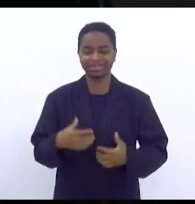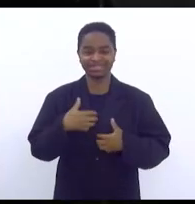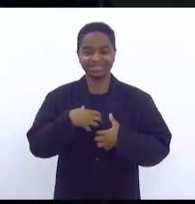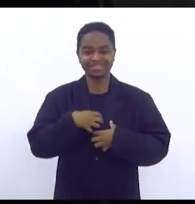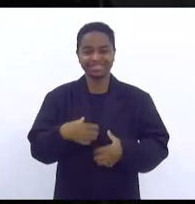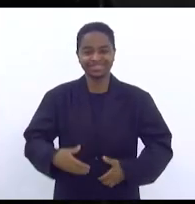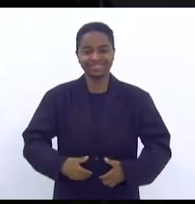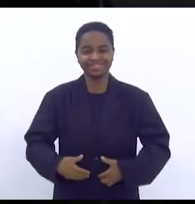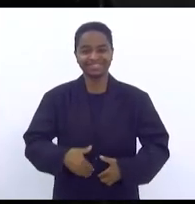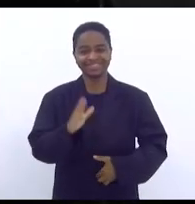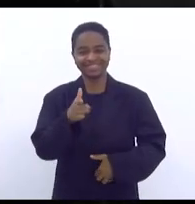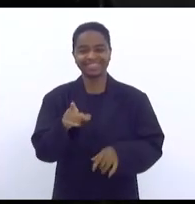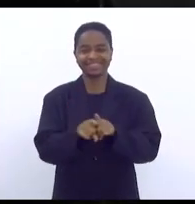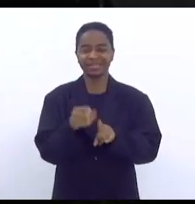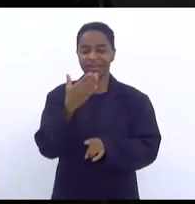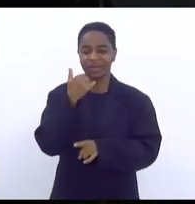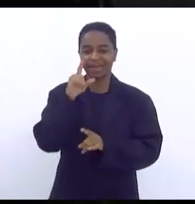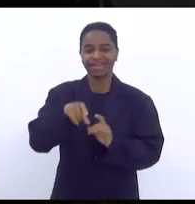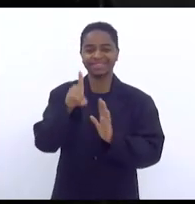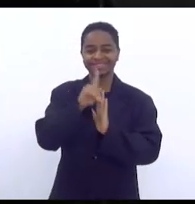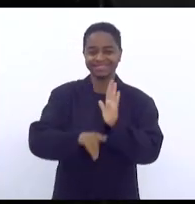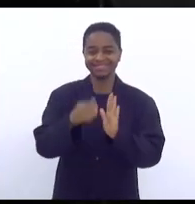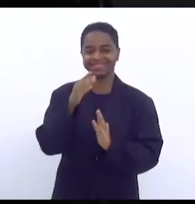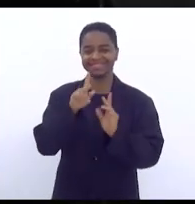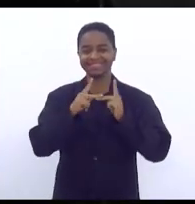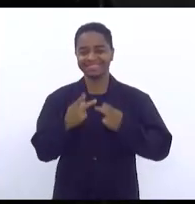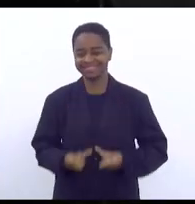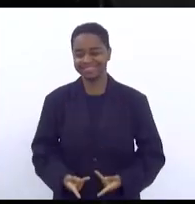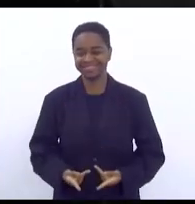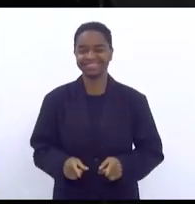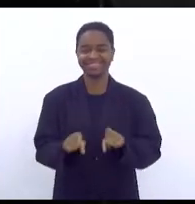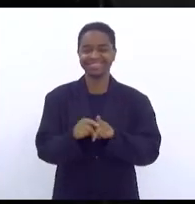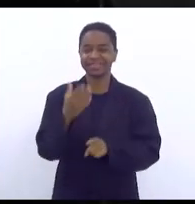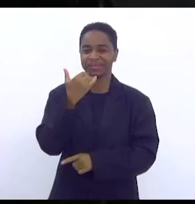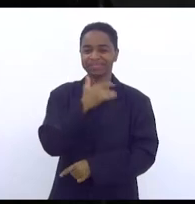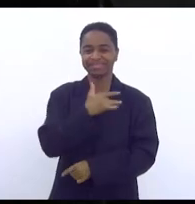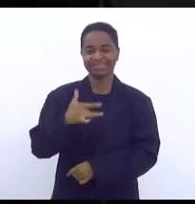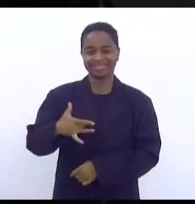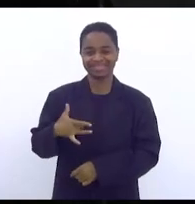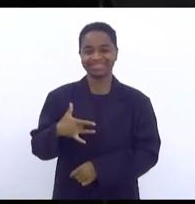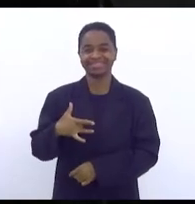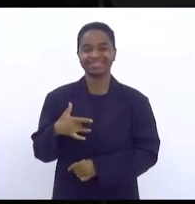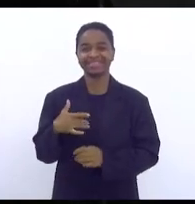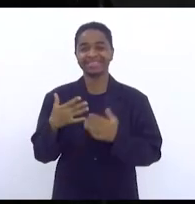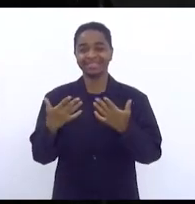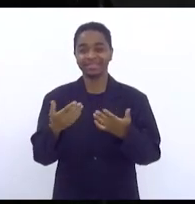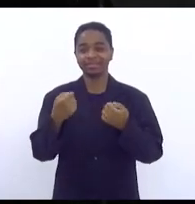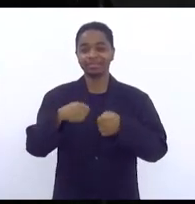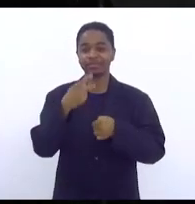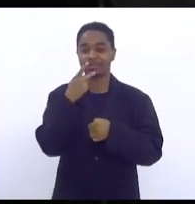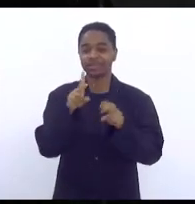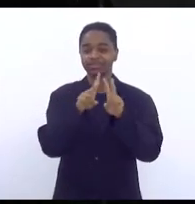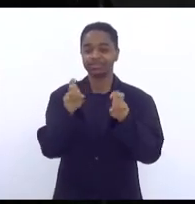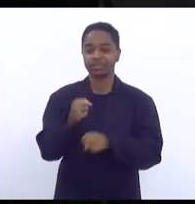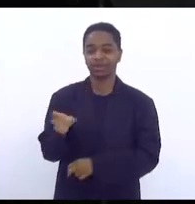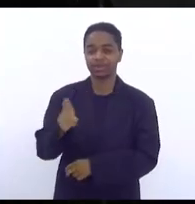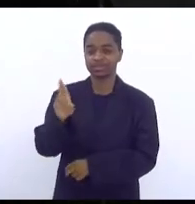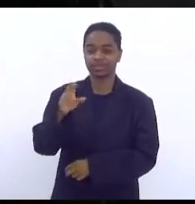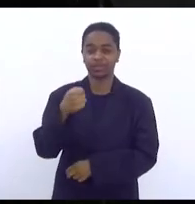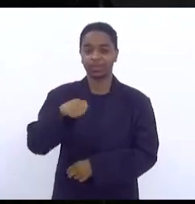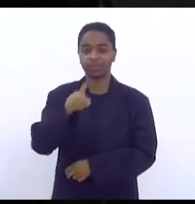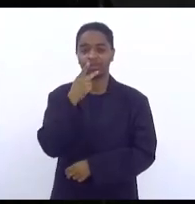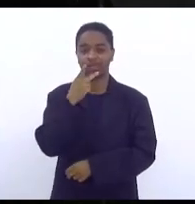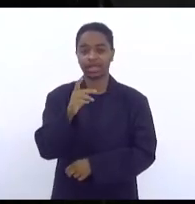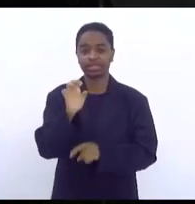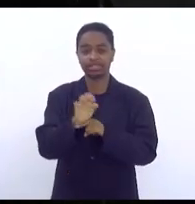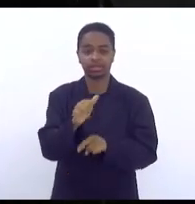também é um direito humano alimento saudável e a questão é o seguinte então eu preciso falar da Rocinha não preciso falar do Estado